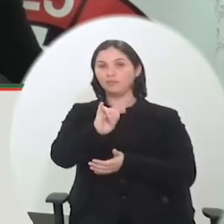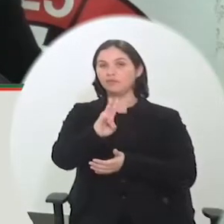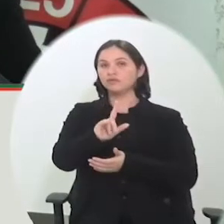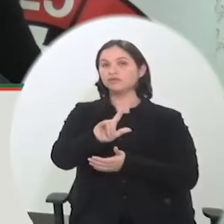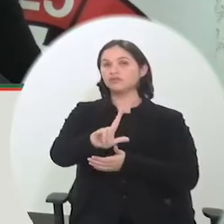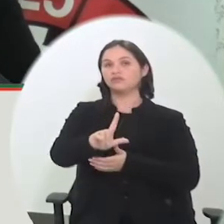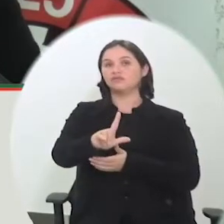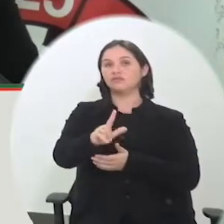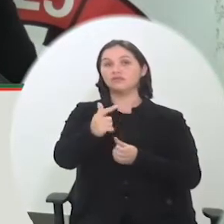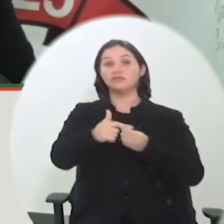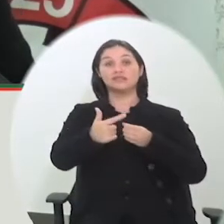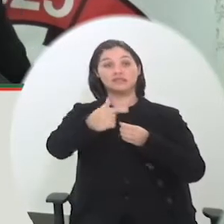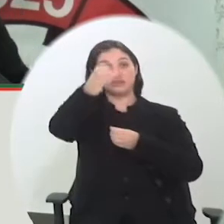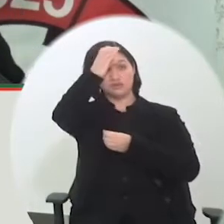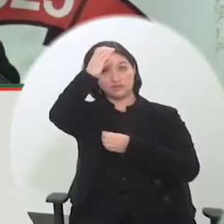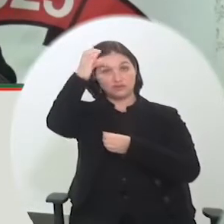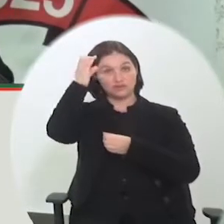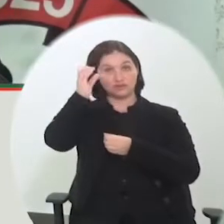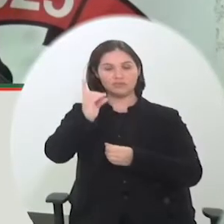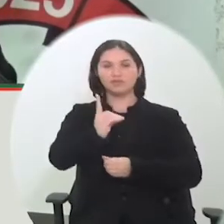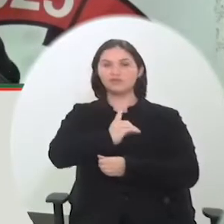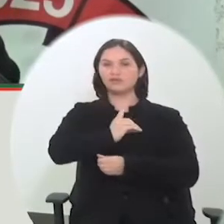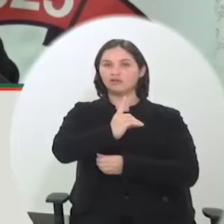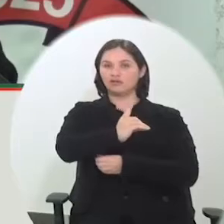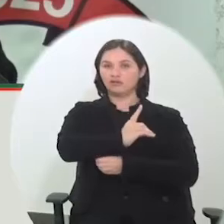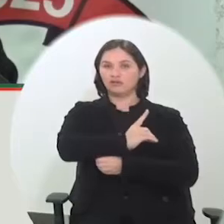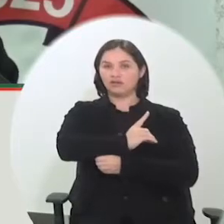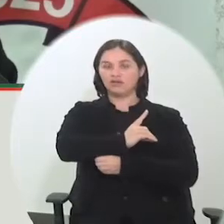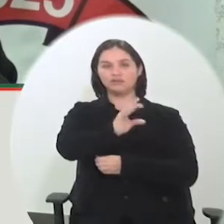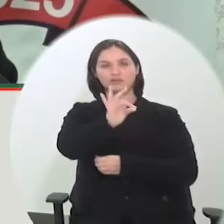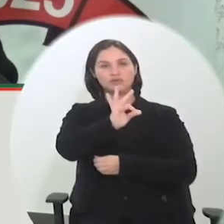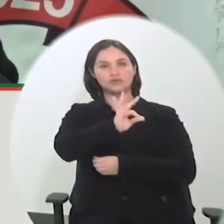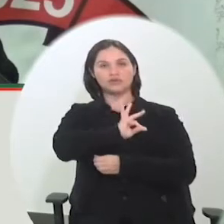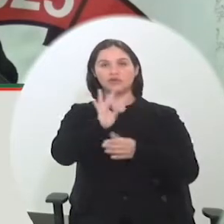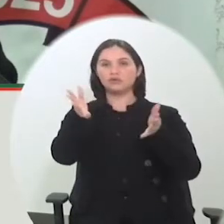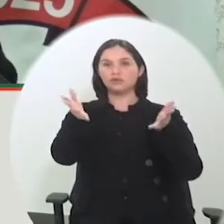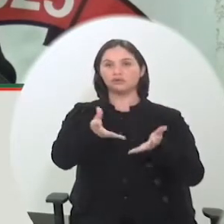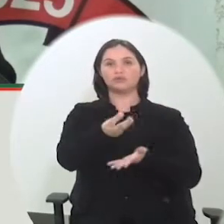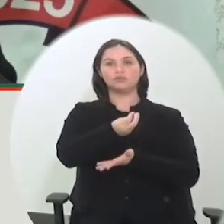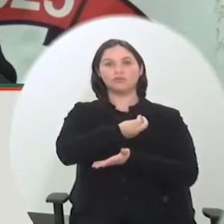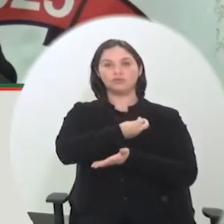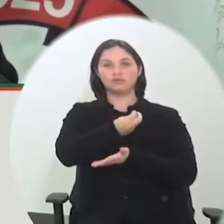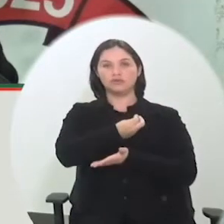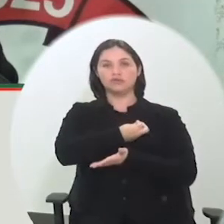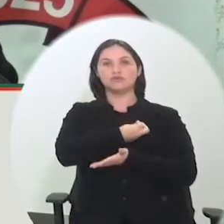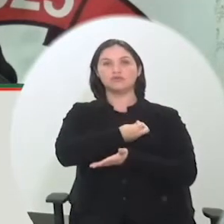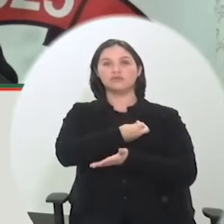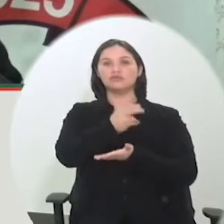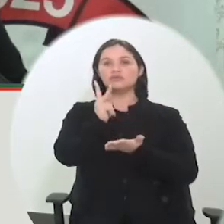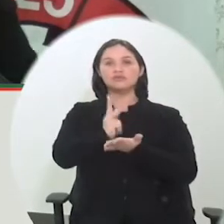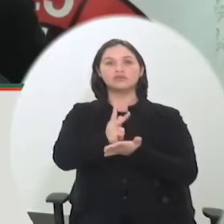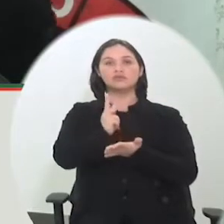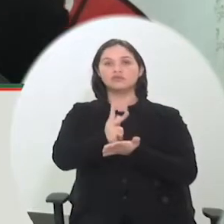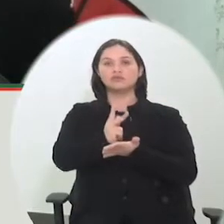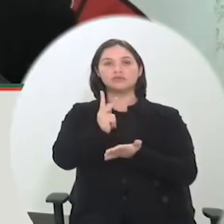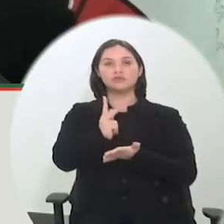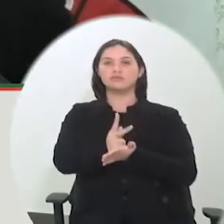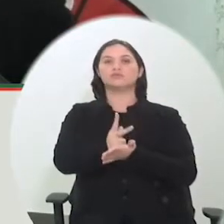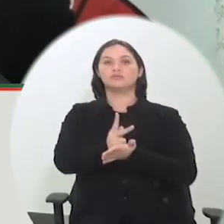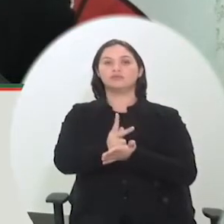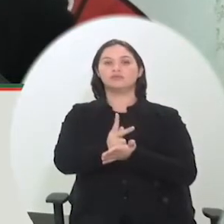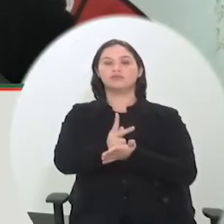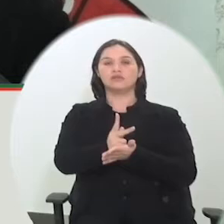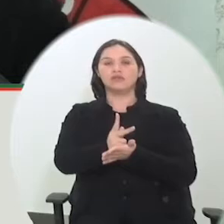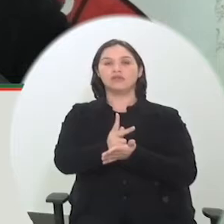Criciúma. Tantos delegados, tantos policiais aqui hoje, que dedicam a sua vida, o seu trabalho, para proteger a